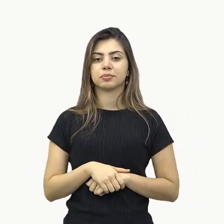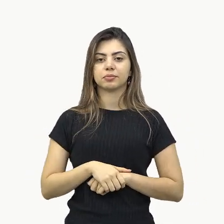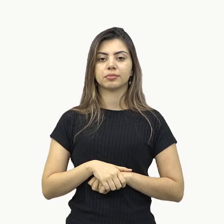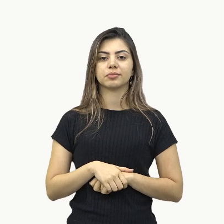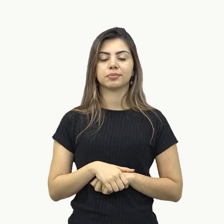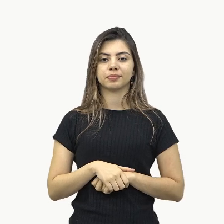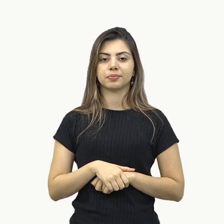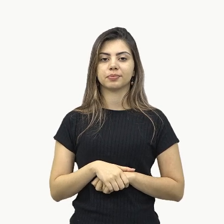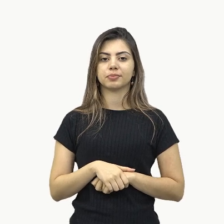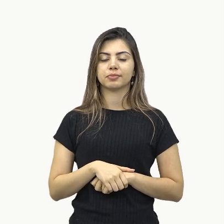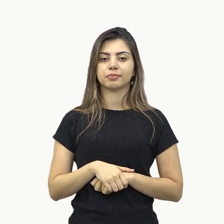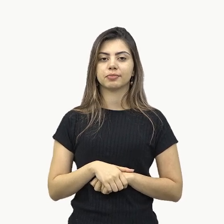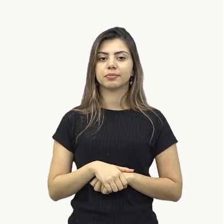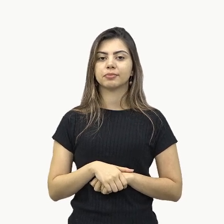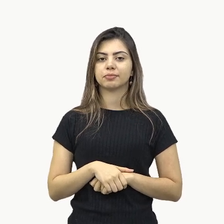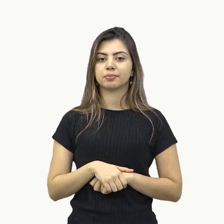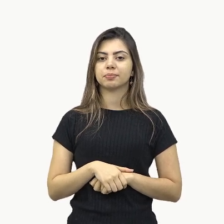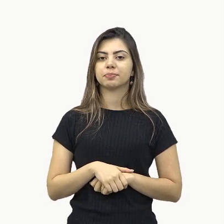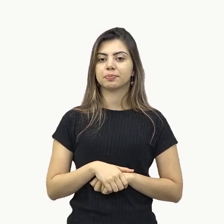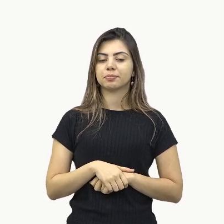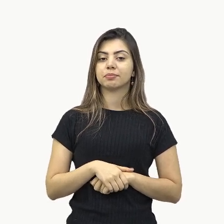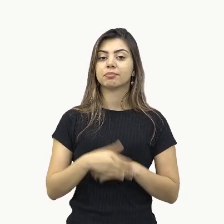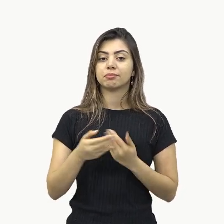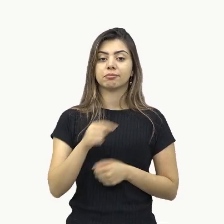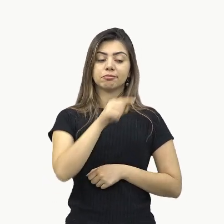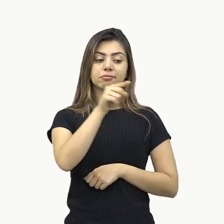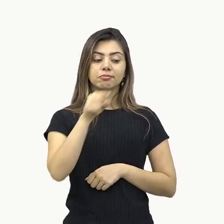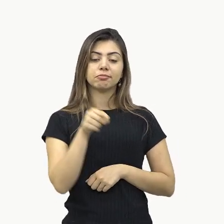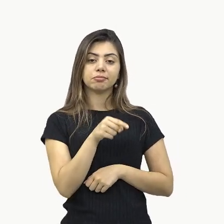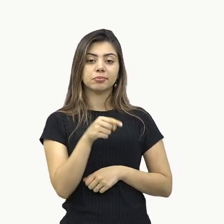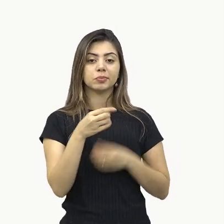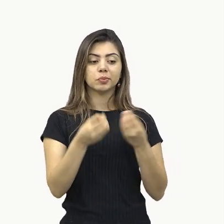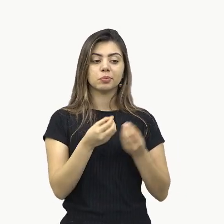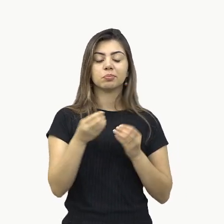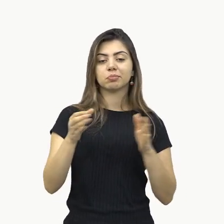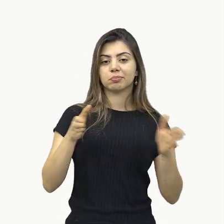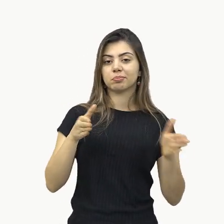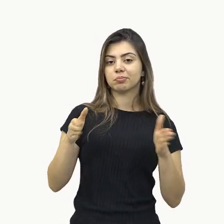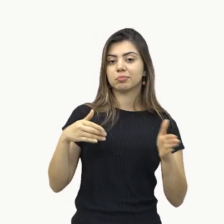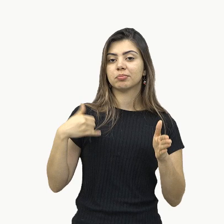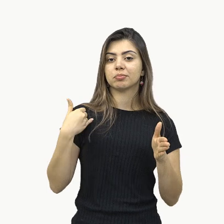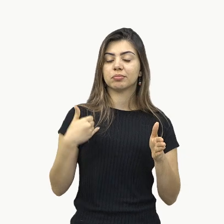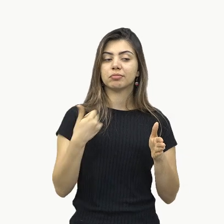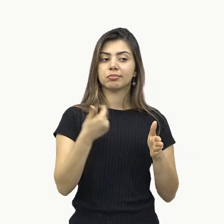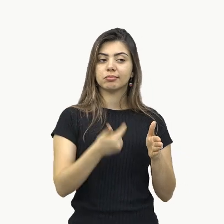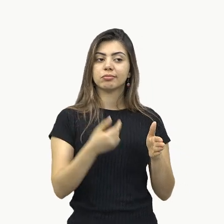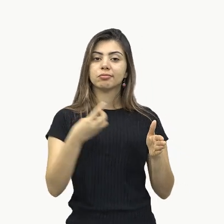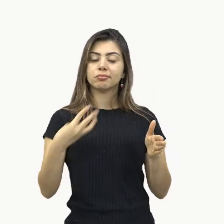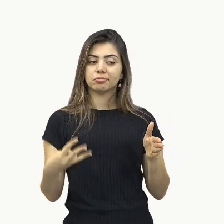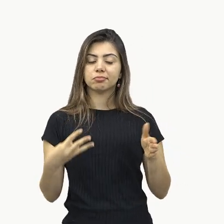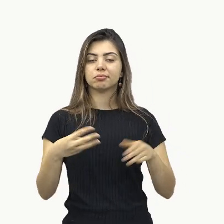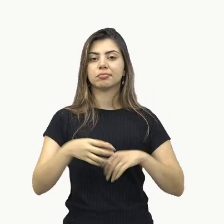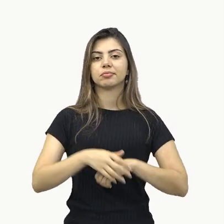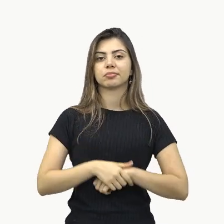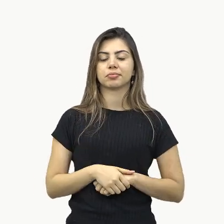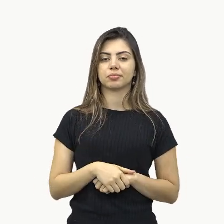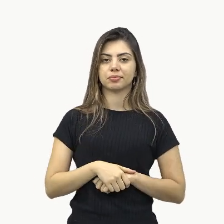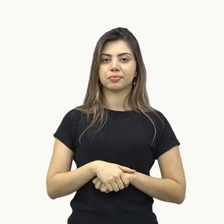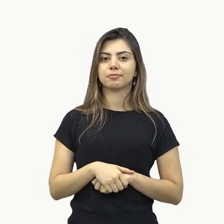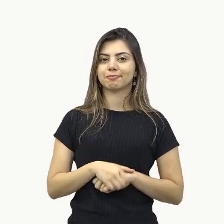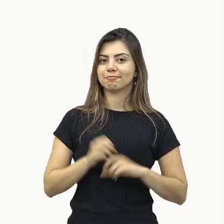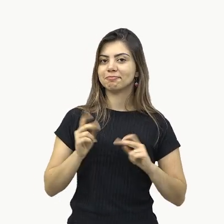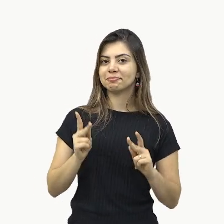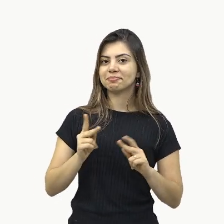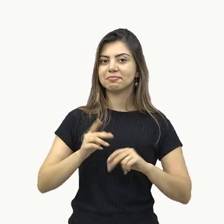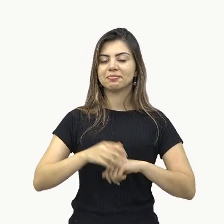tá bom? They are, eles estão, então, naquele período de 23 anos de idade, tá